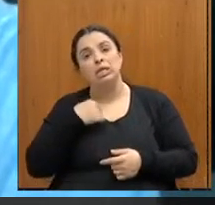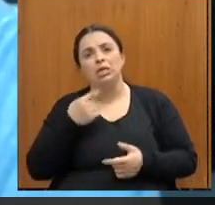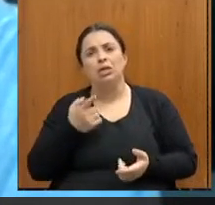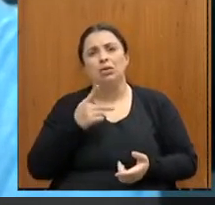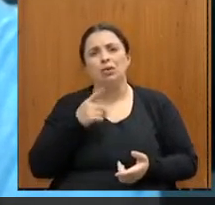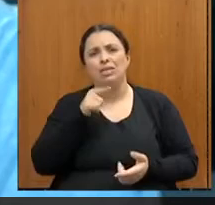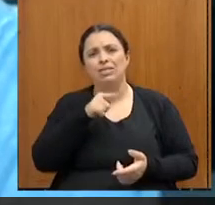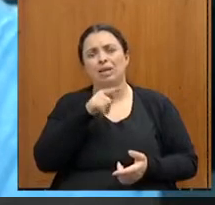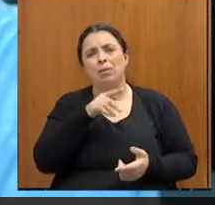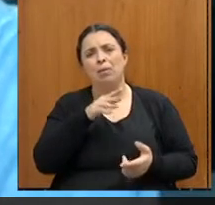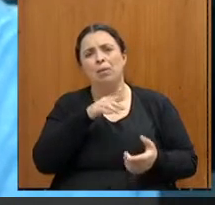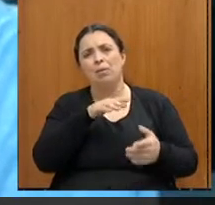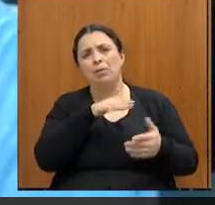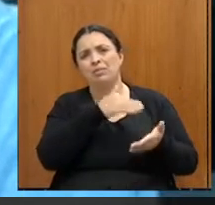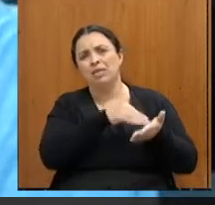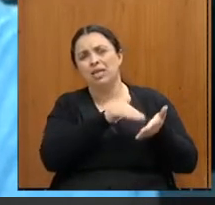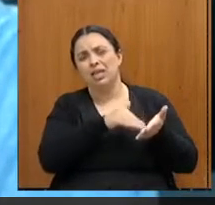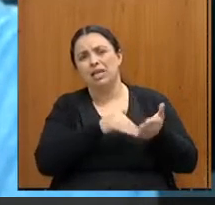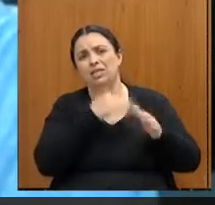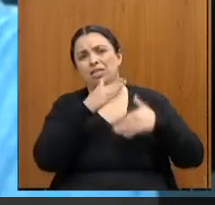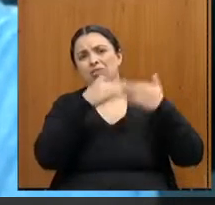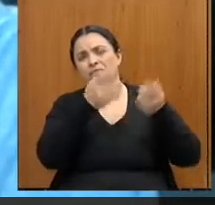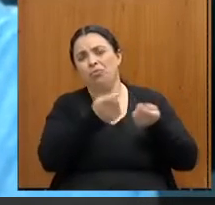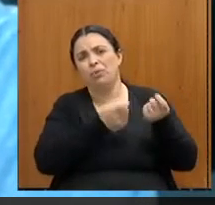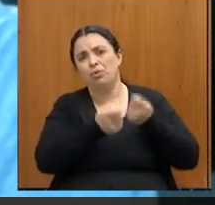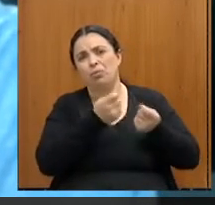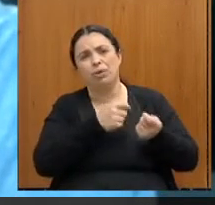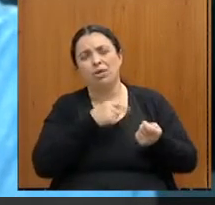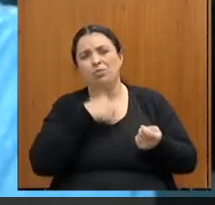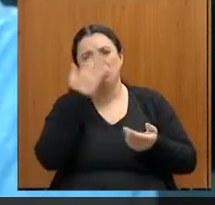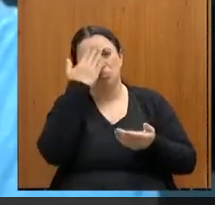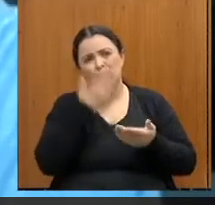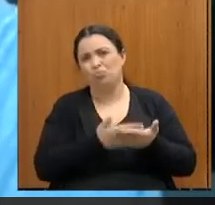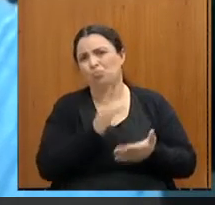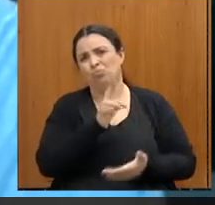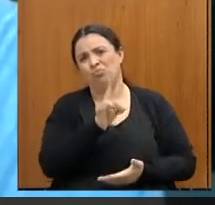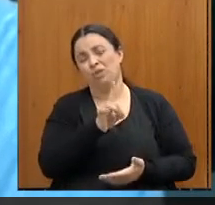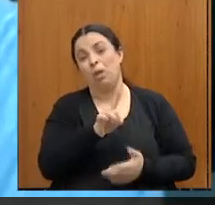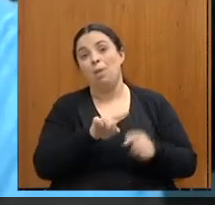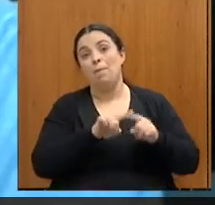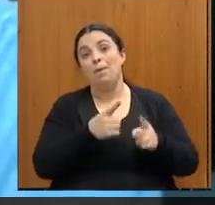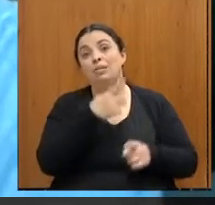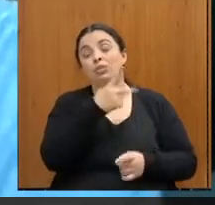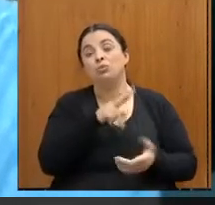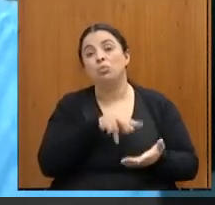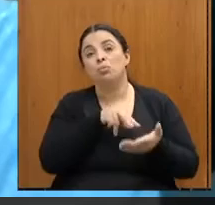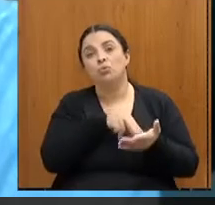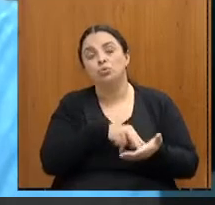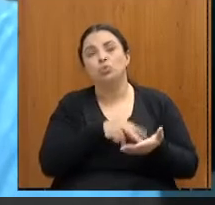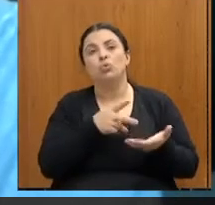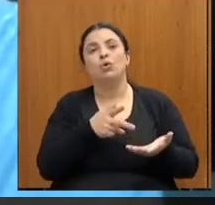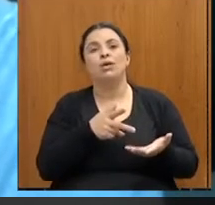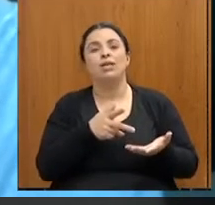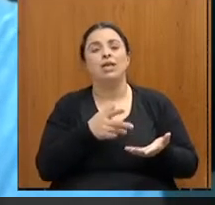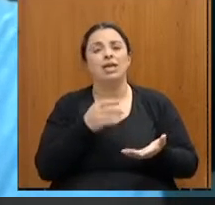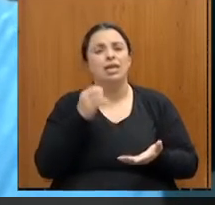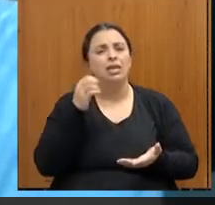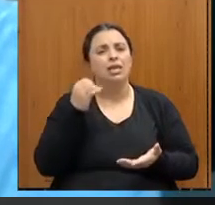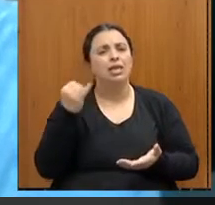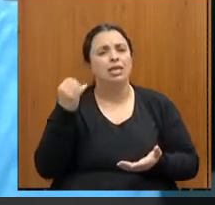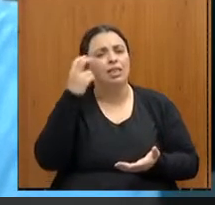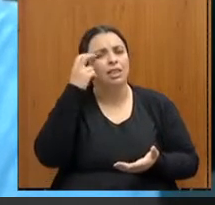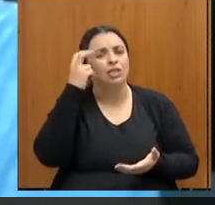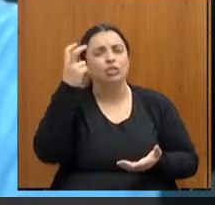desenvolvimento econômico Mas pela sua postura republicana transparente inteligente e que